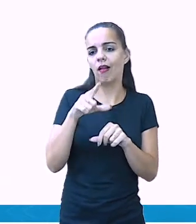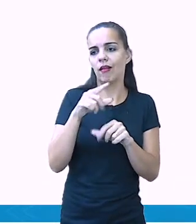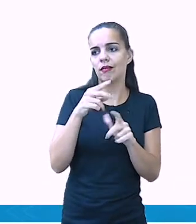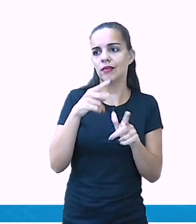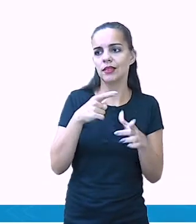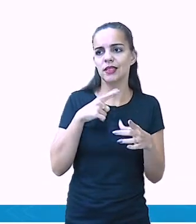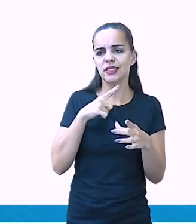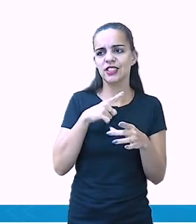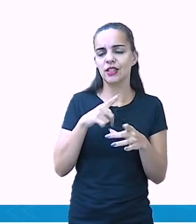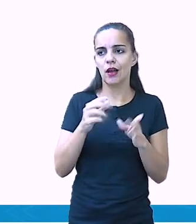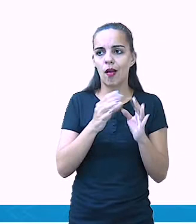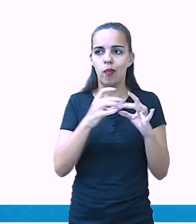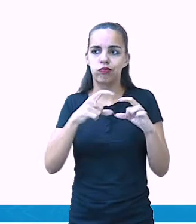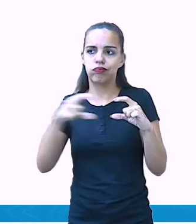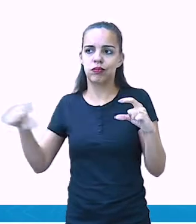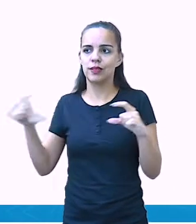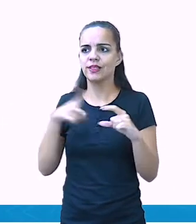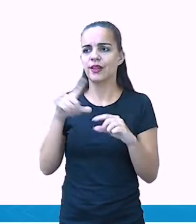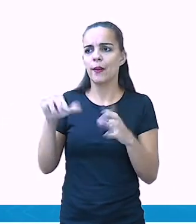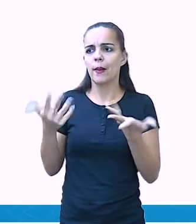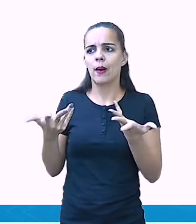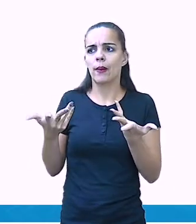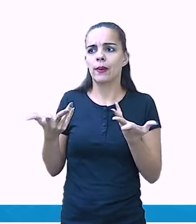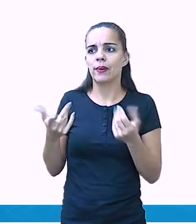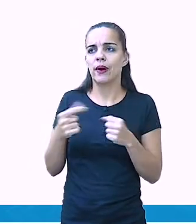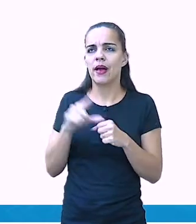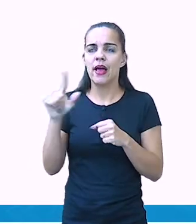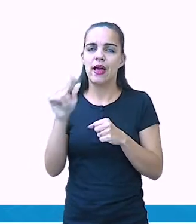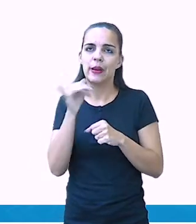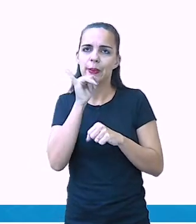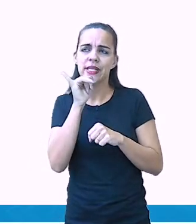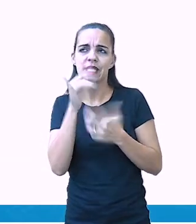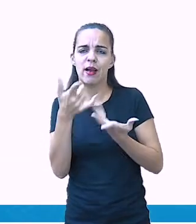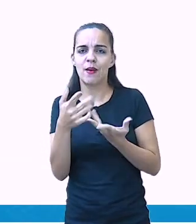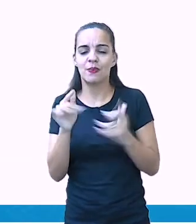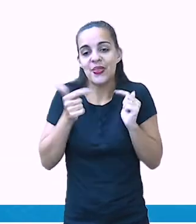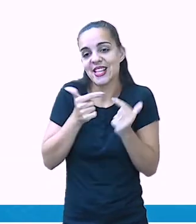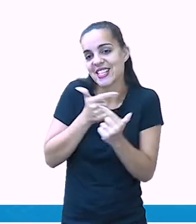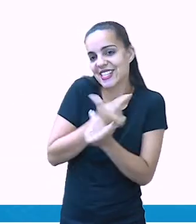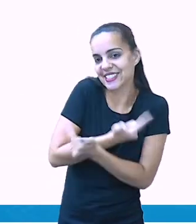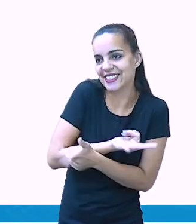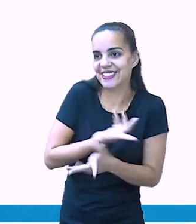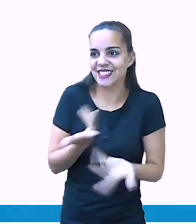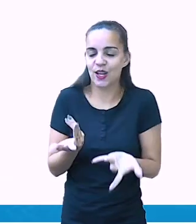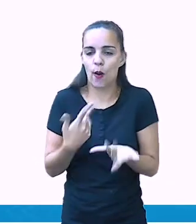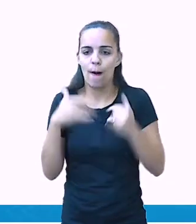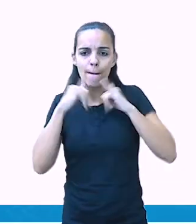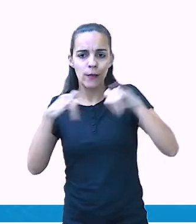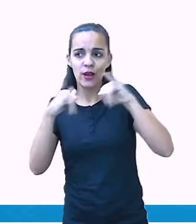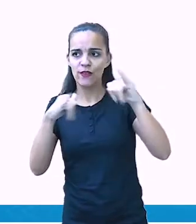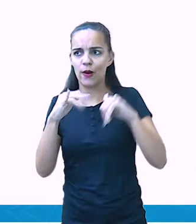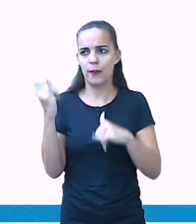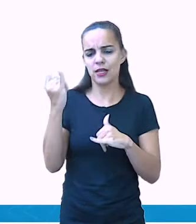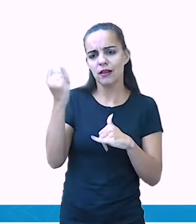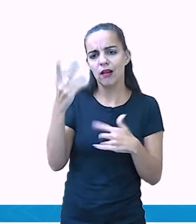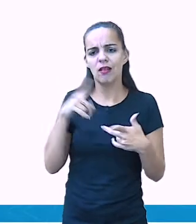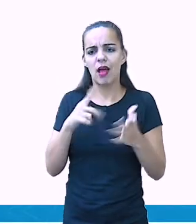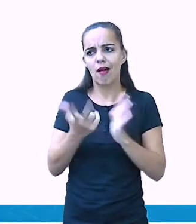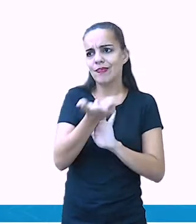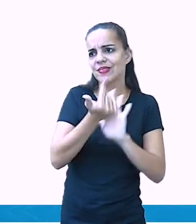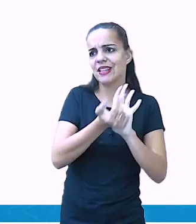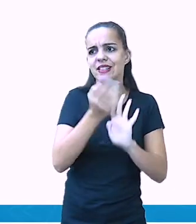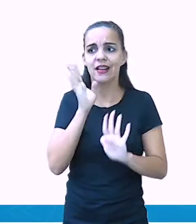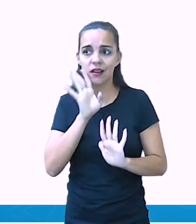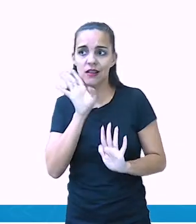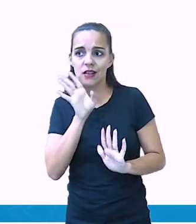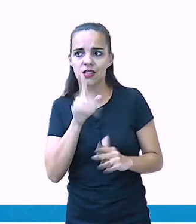e elas eram ali uma parte de humor, elas traziam também, por exemplo, questões sociais, elas traziam